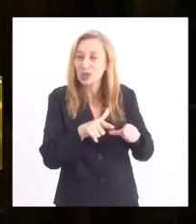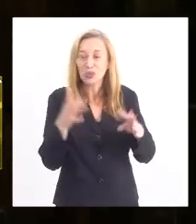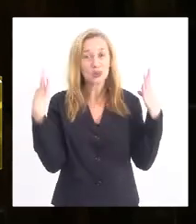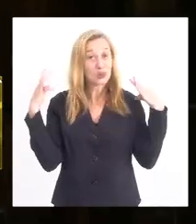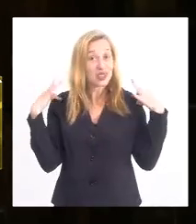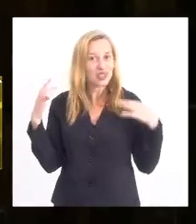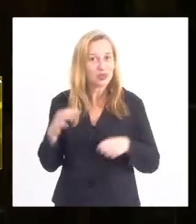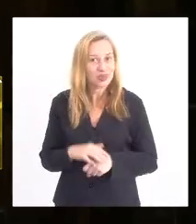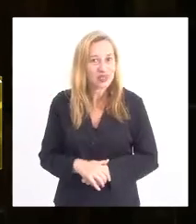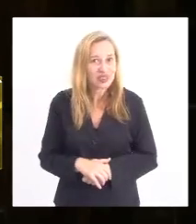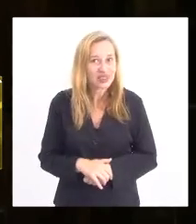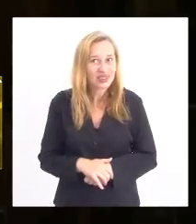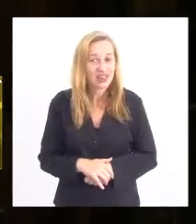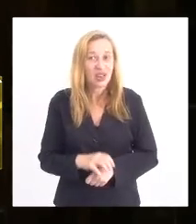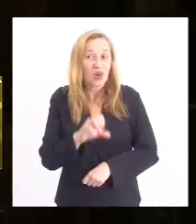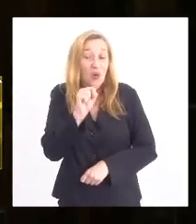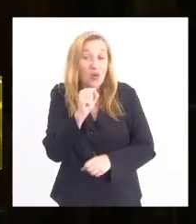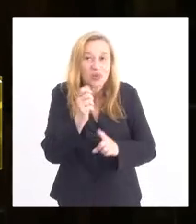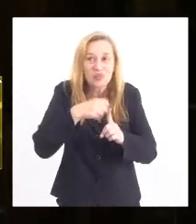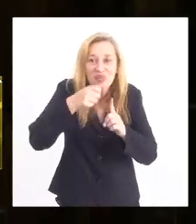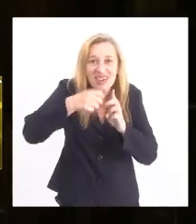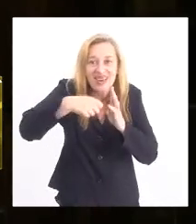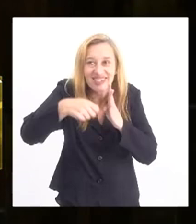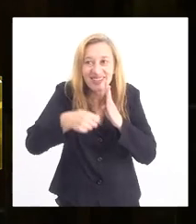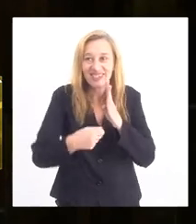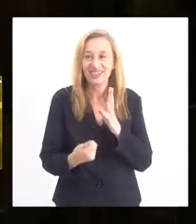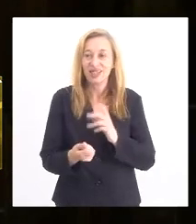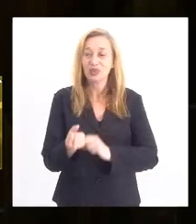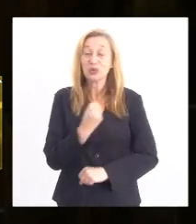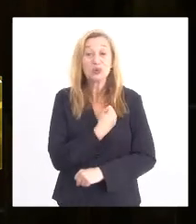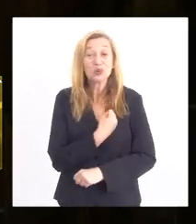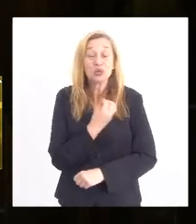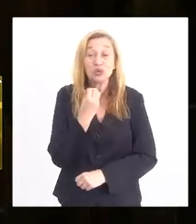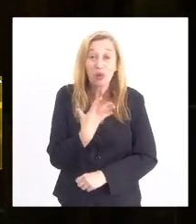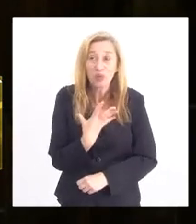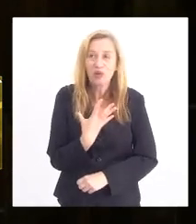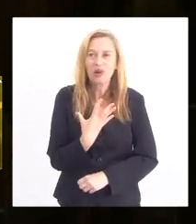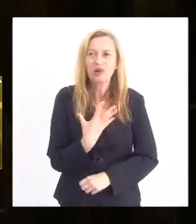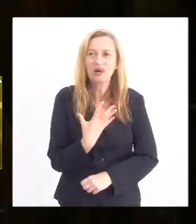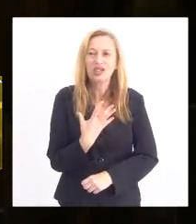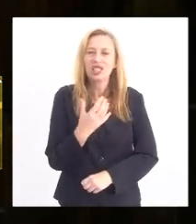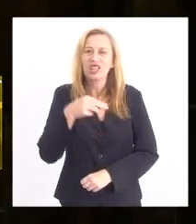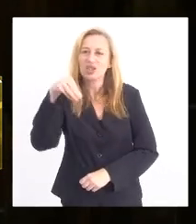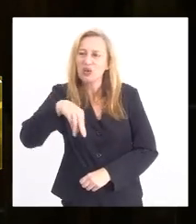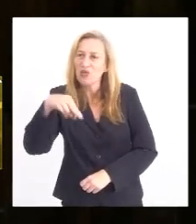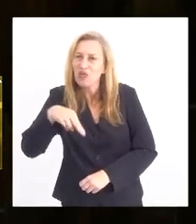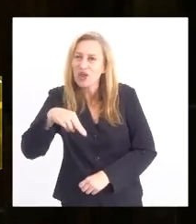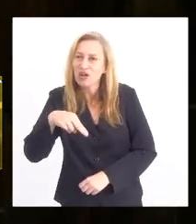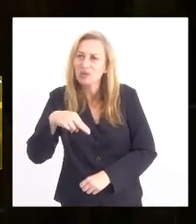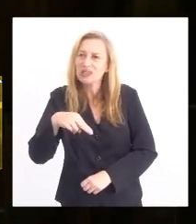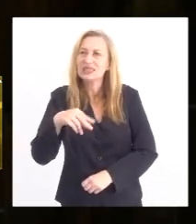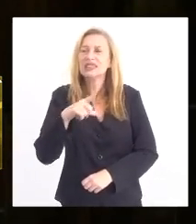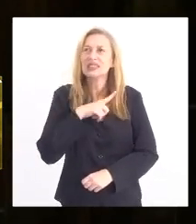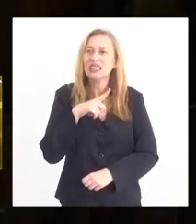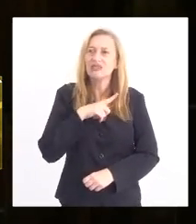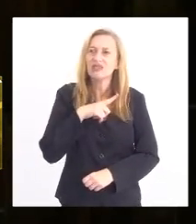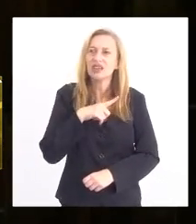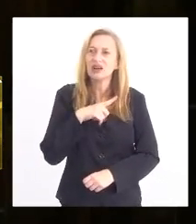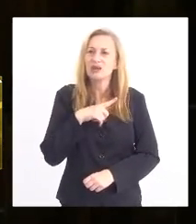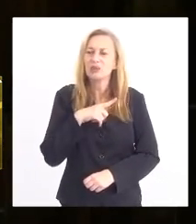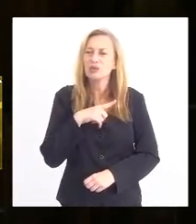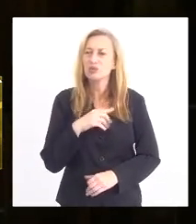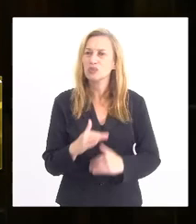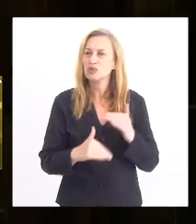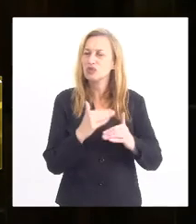turismo e venha 8 meses consecutivo com números positivos em novembro nós tivemos um faturamento